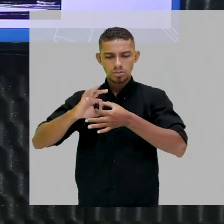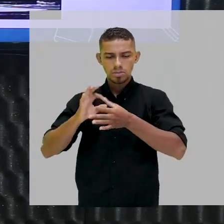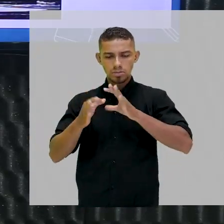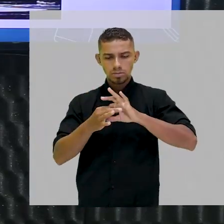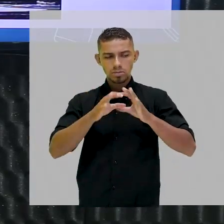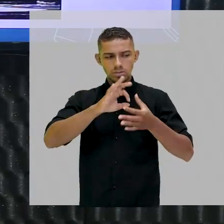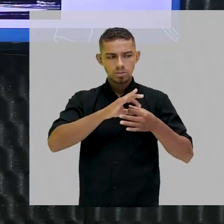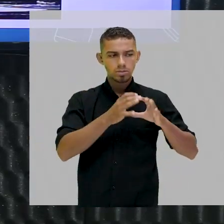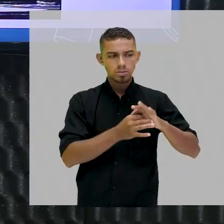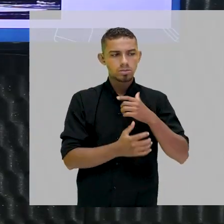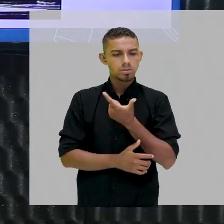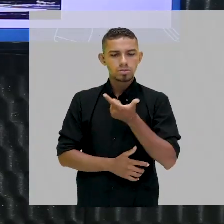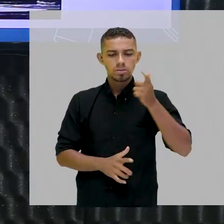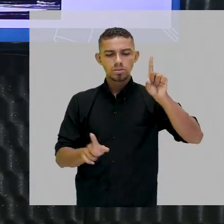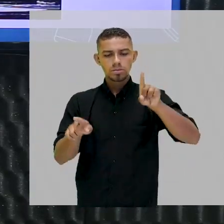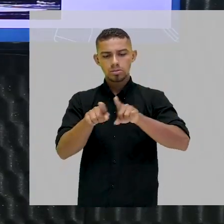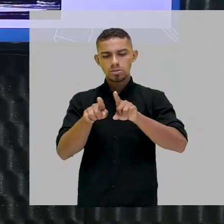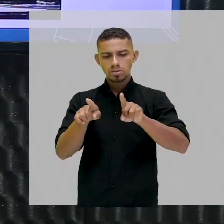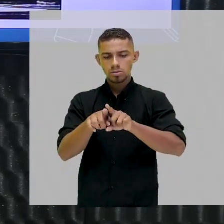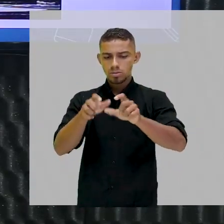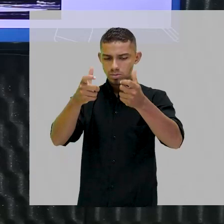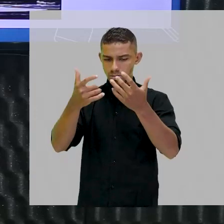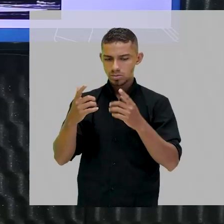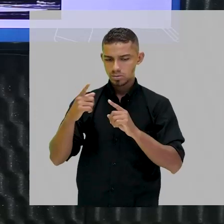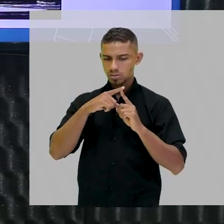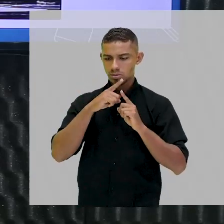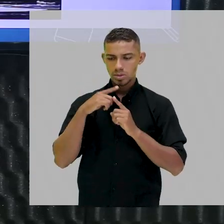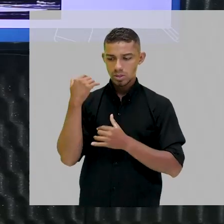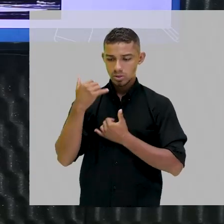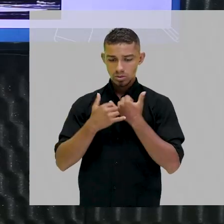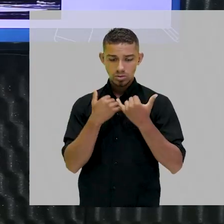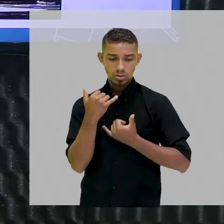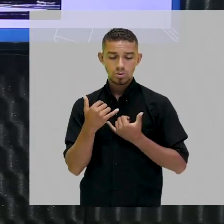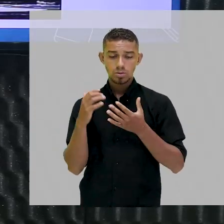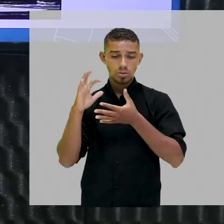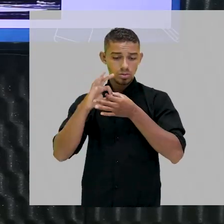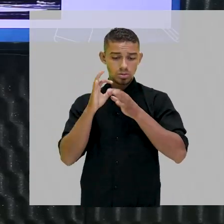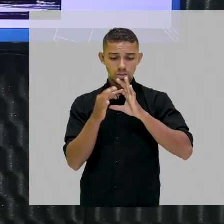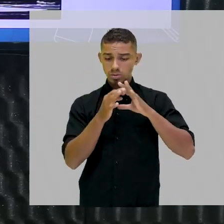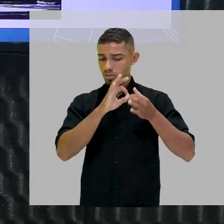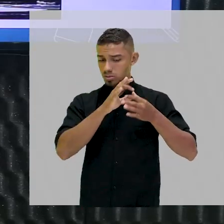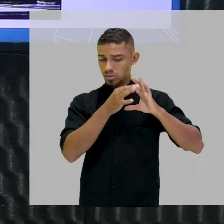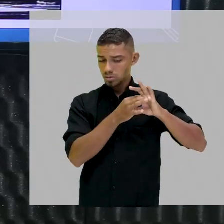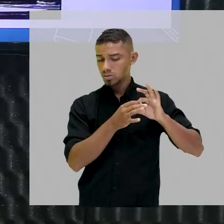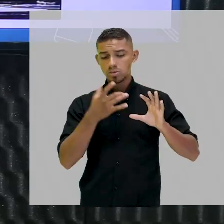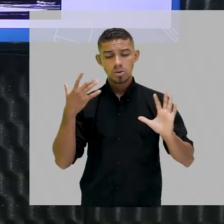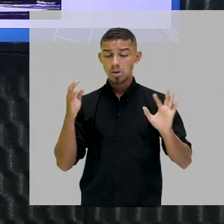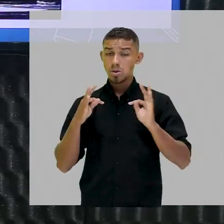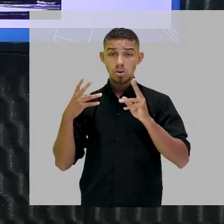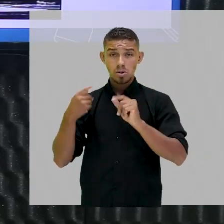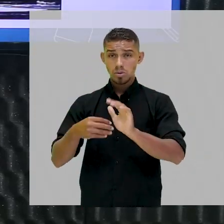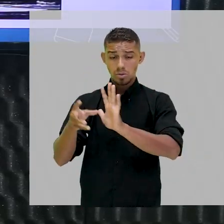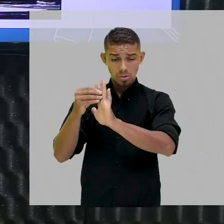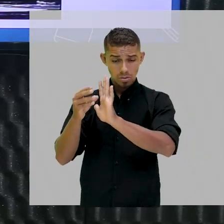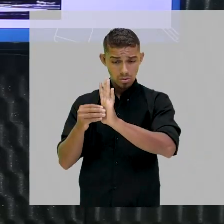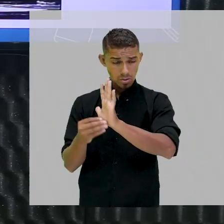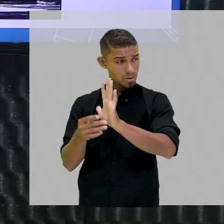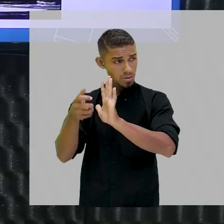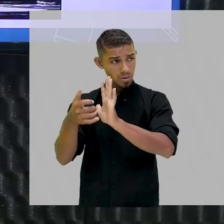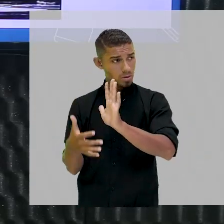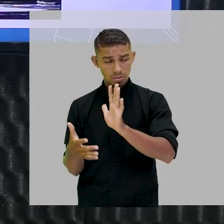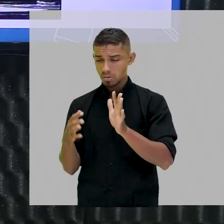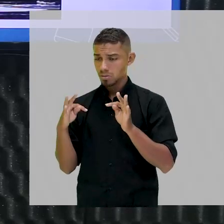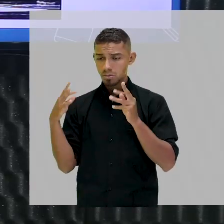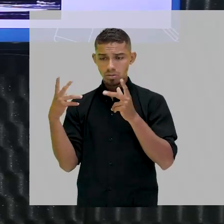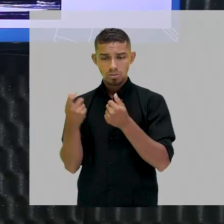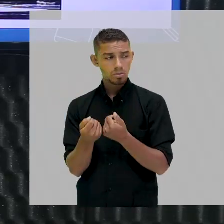várias outras modalidades esportivas que nos Jogos Olímpicos nem todas são contempladas na sua no